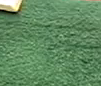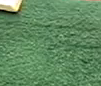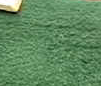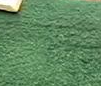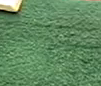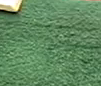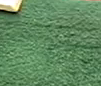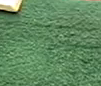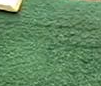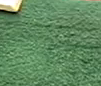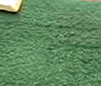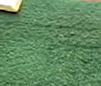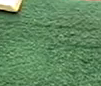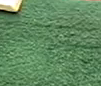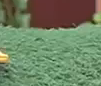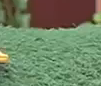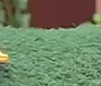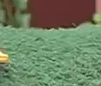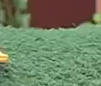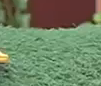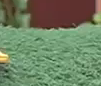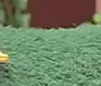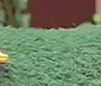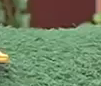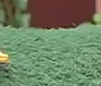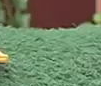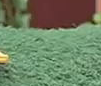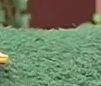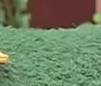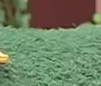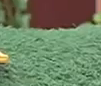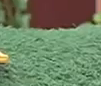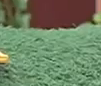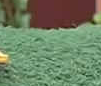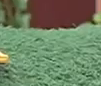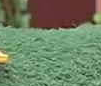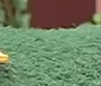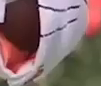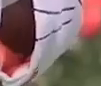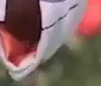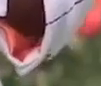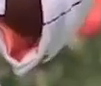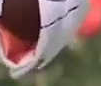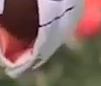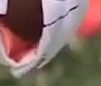era semi-analfabeto, porém sabia rimar.